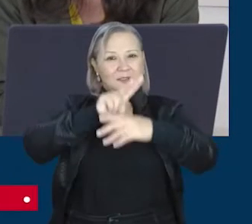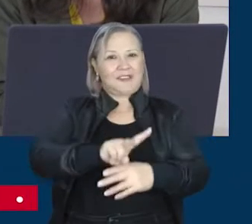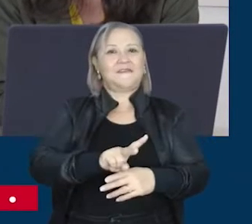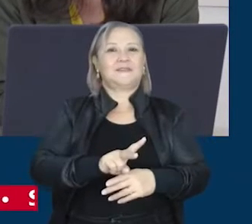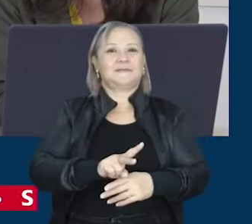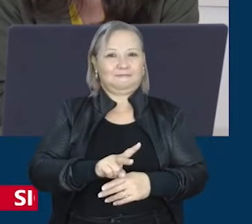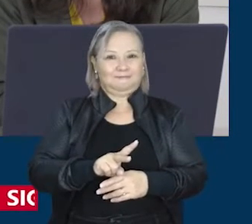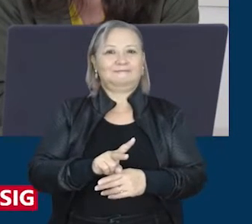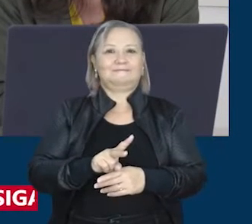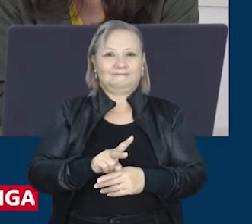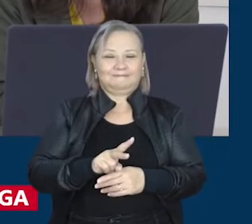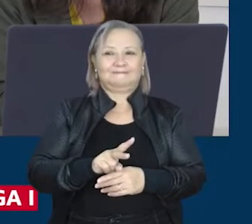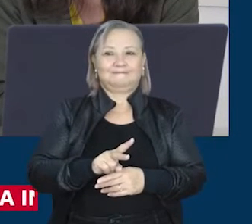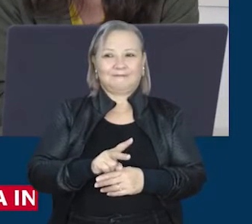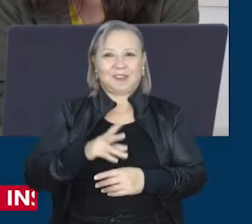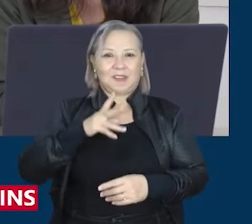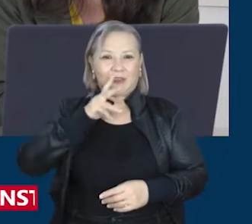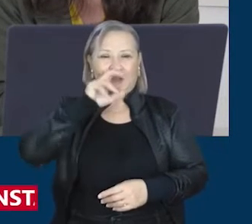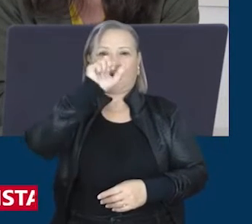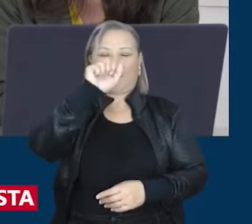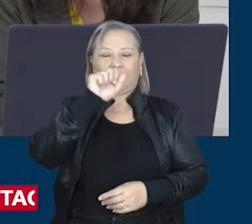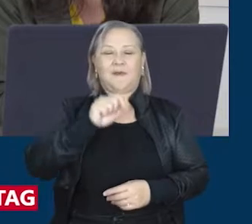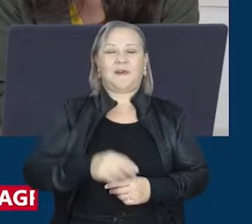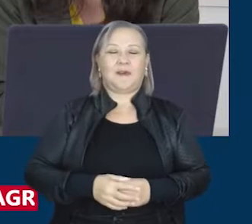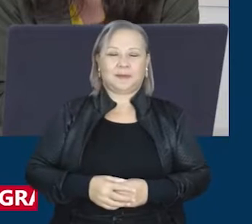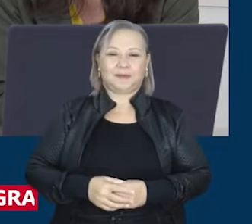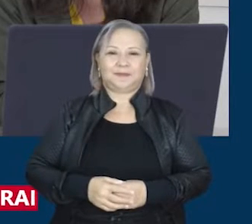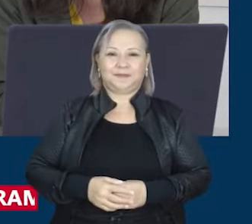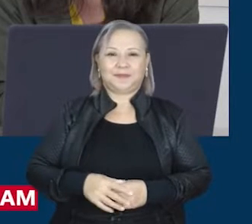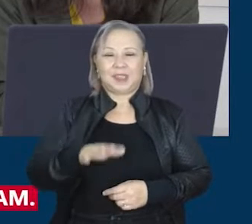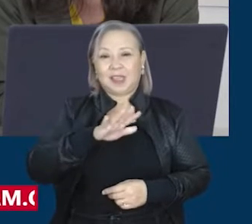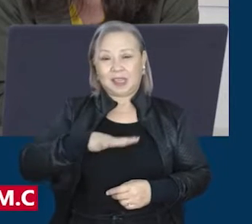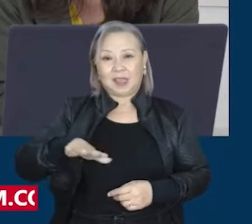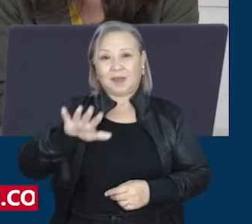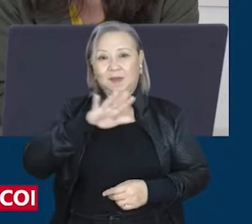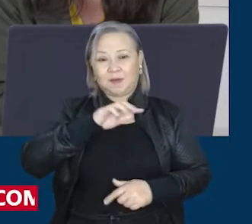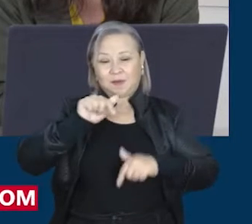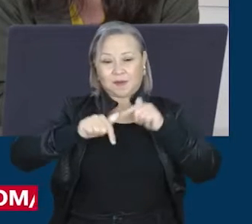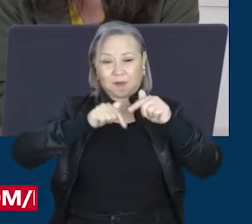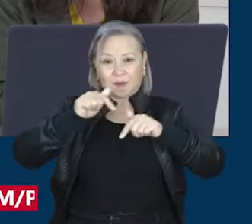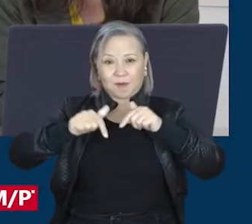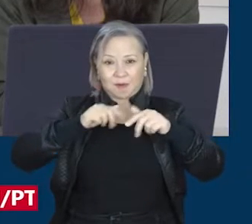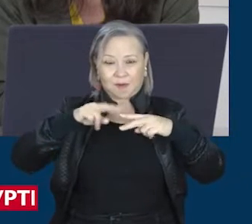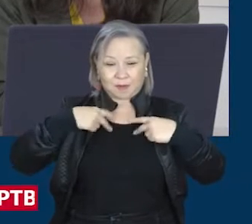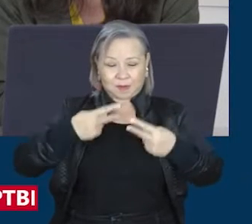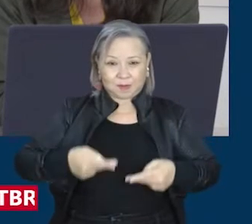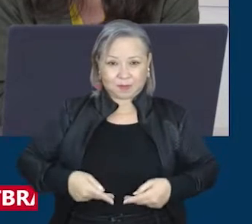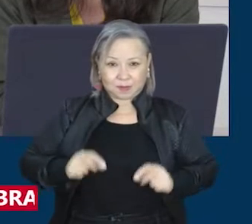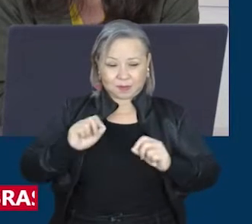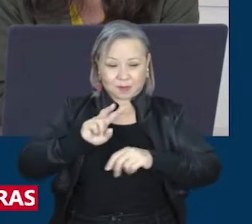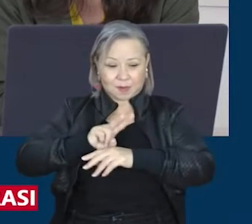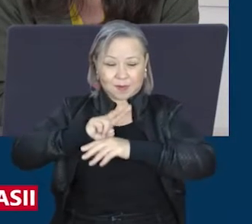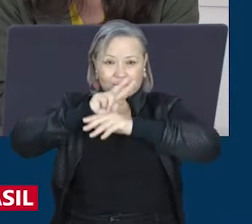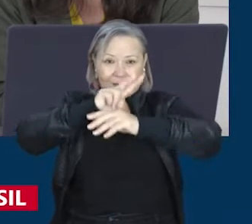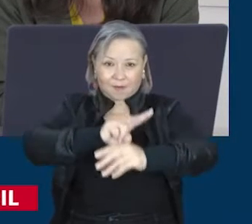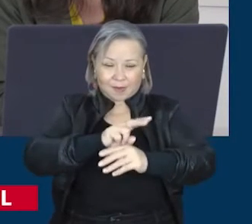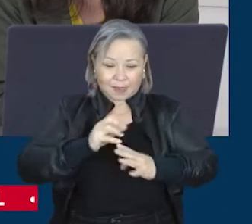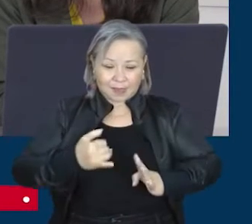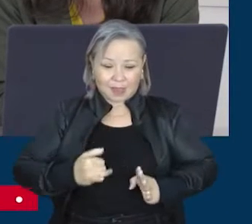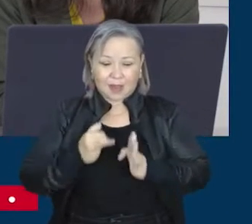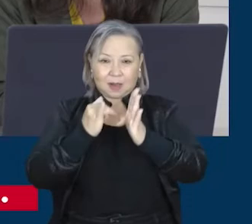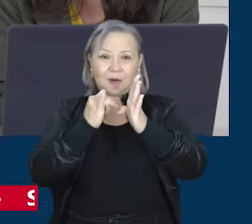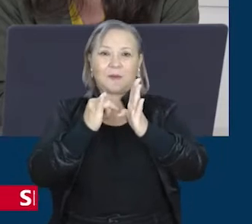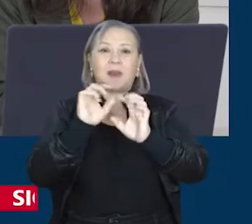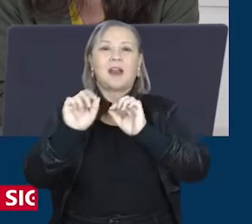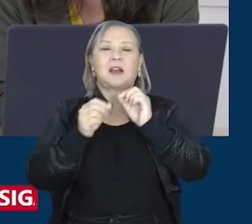heróico. A gente tem trabalhado muito com ele e com todos os eletricitários urbanitários nessa questão da defesa da Eletrobras,